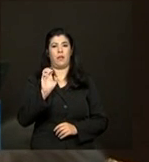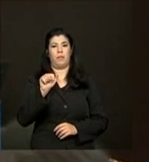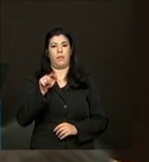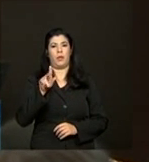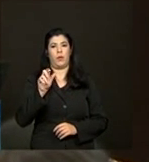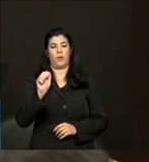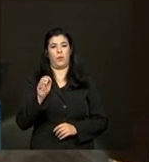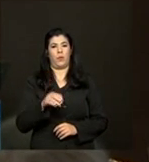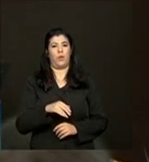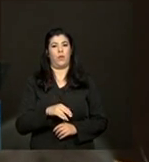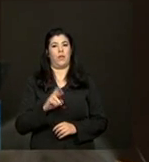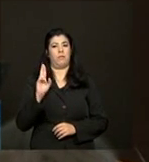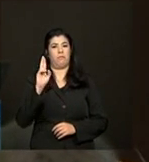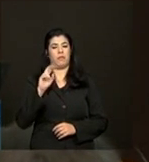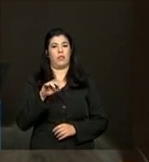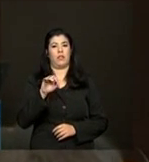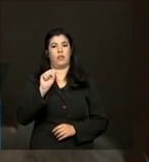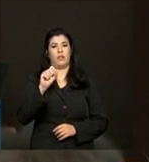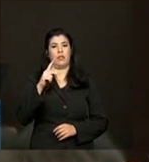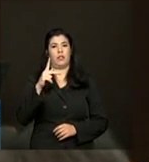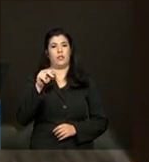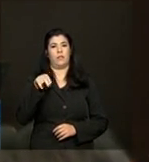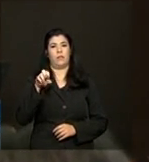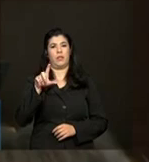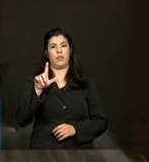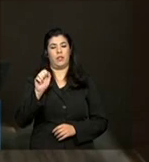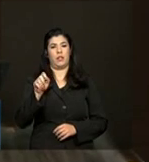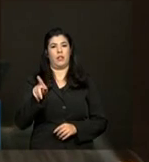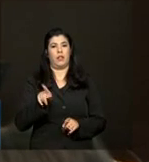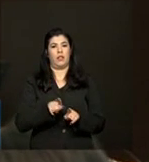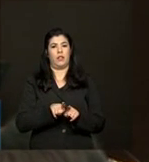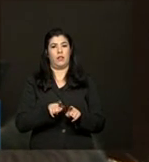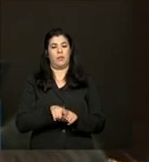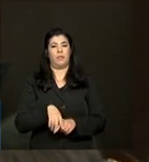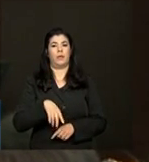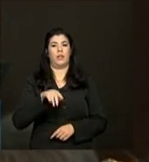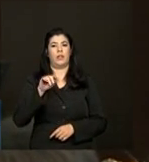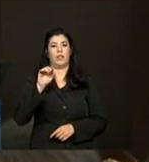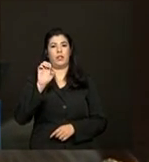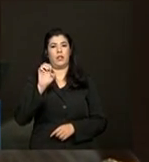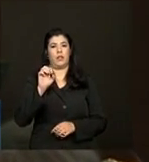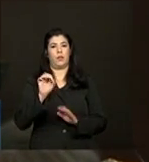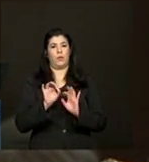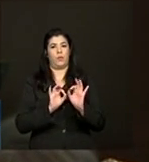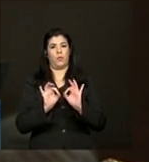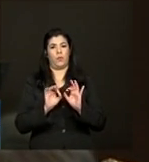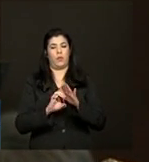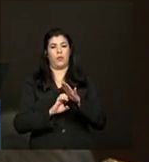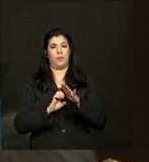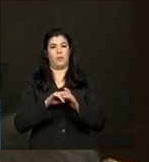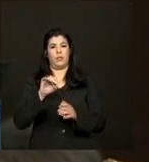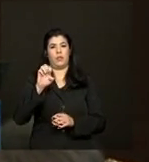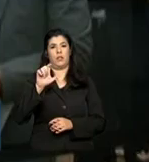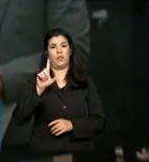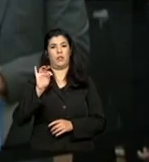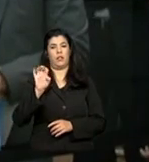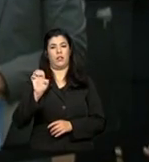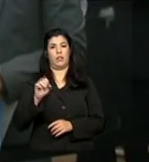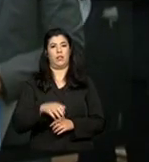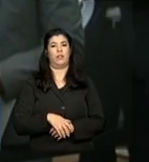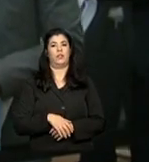corretora Spinelli. Lintrando Brasil Participações S.A., representado pela corretora Elite. Alupar Investimento